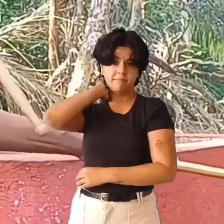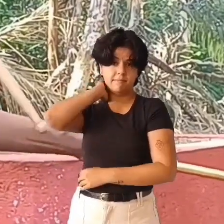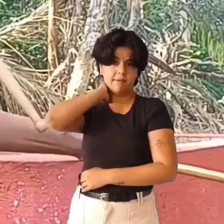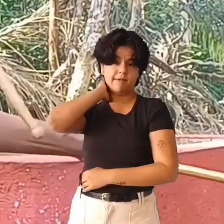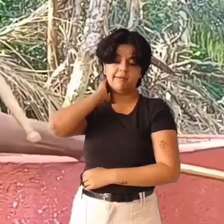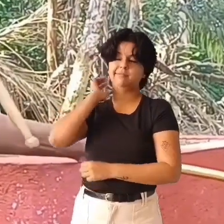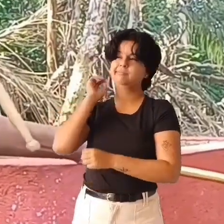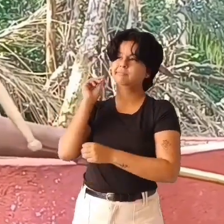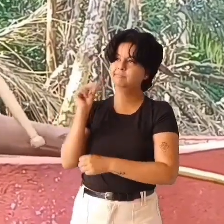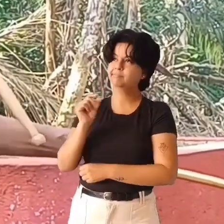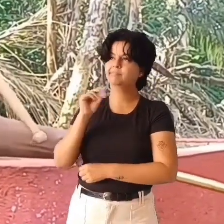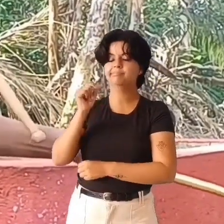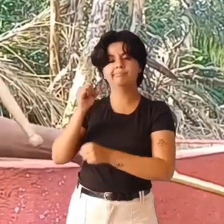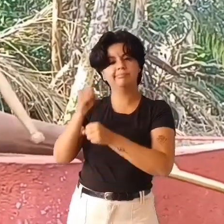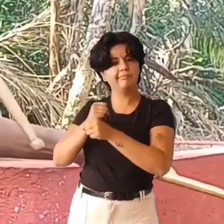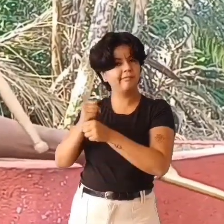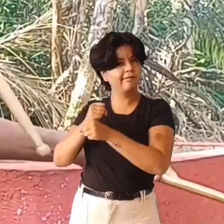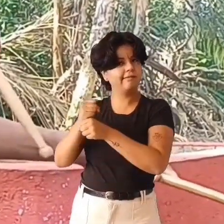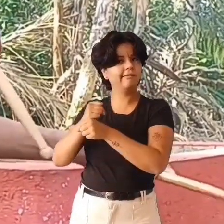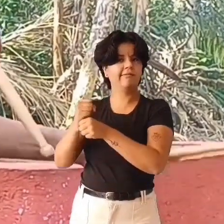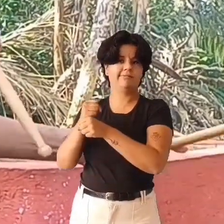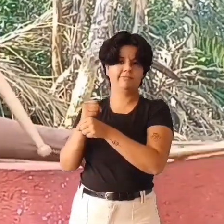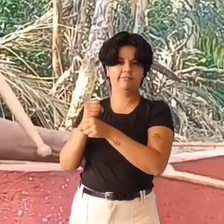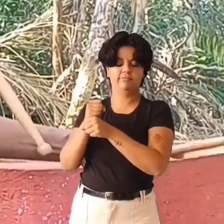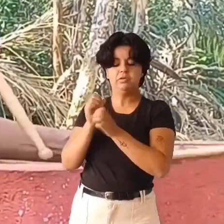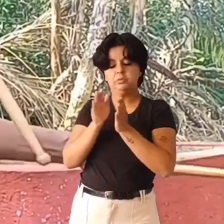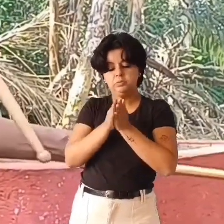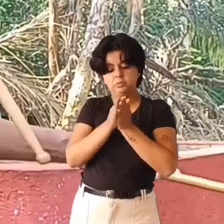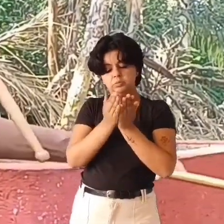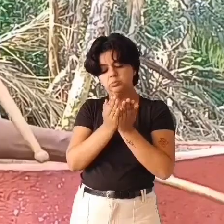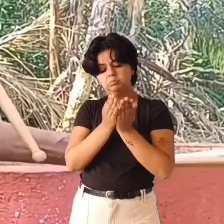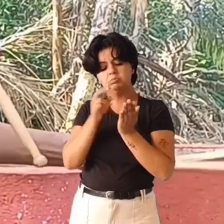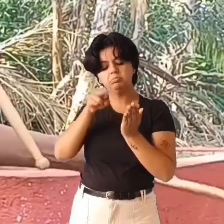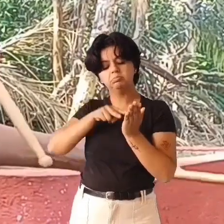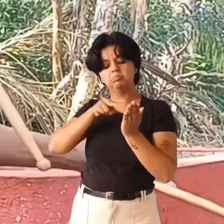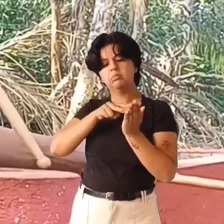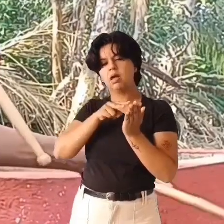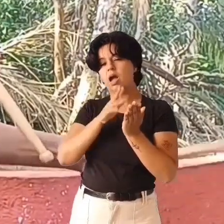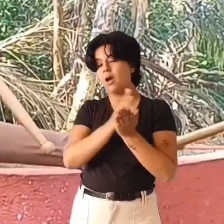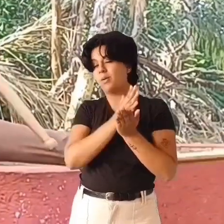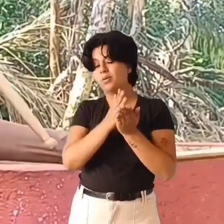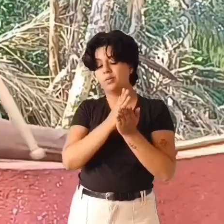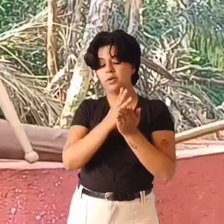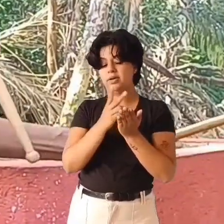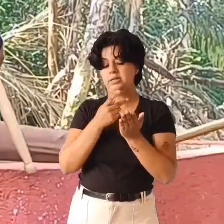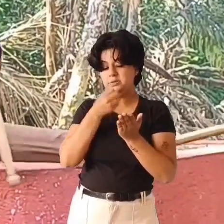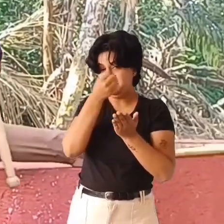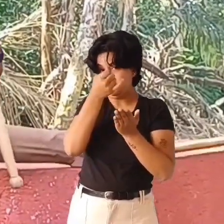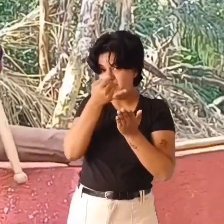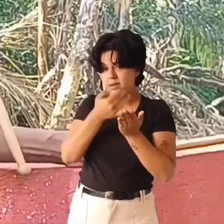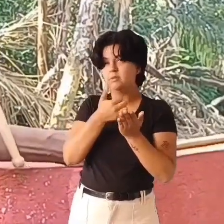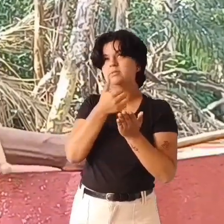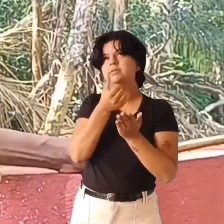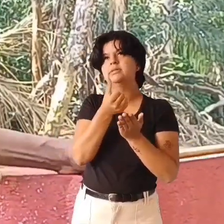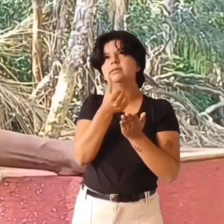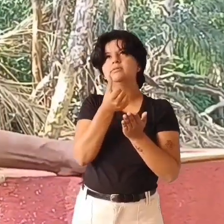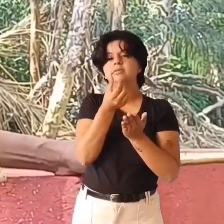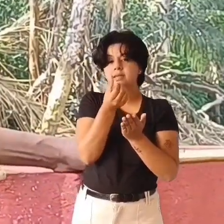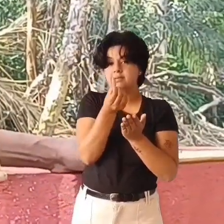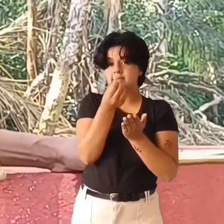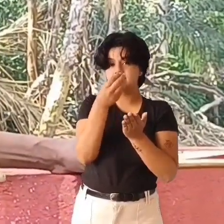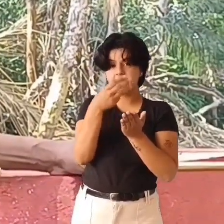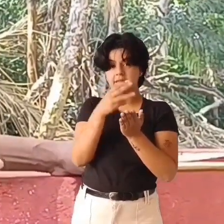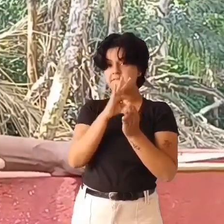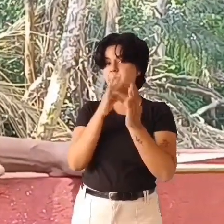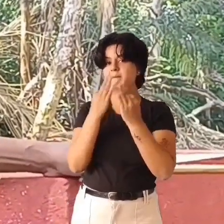de ano, parados lá. De todas essas famílias, alguns contextos dizem que era